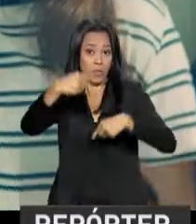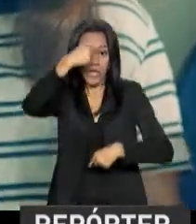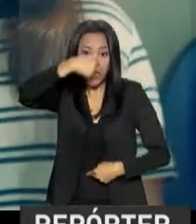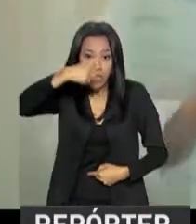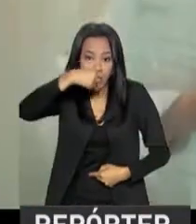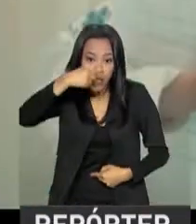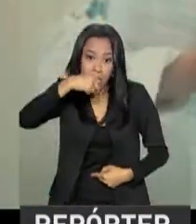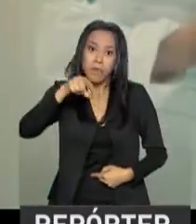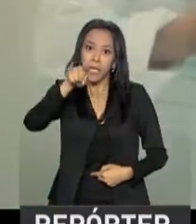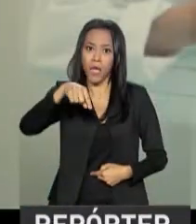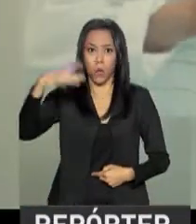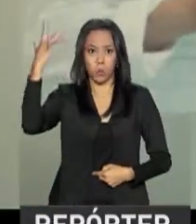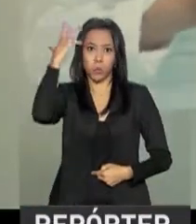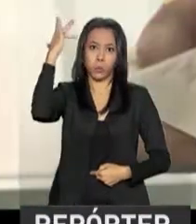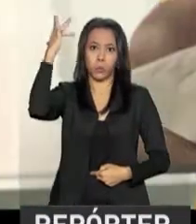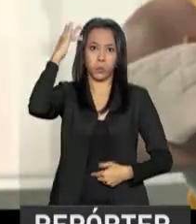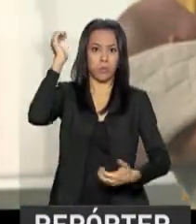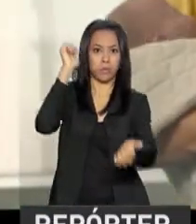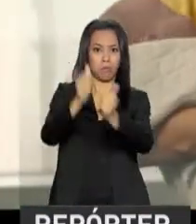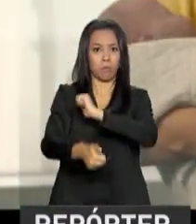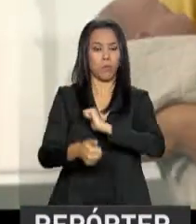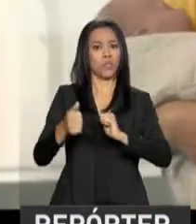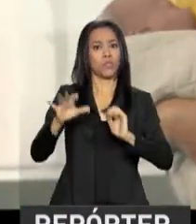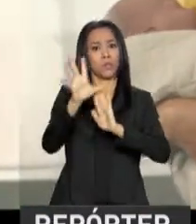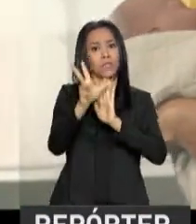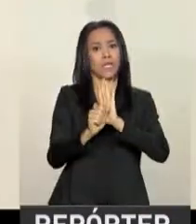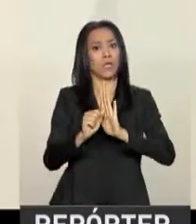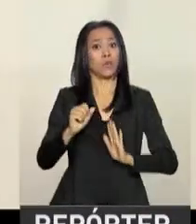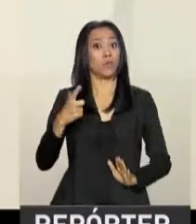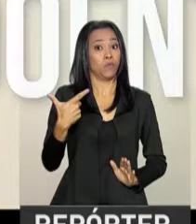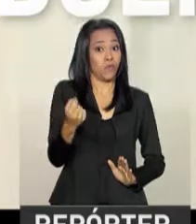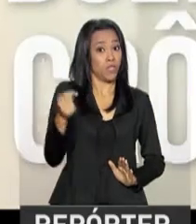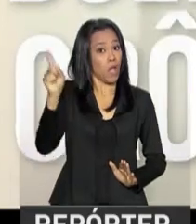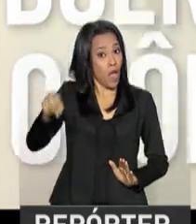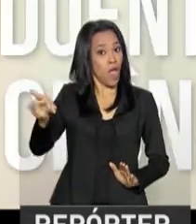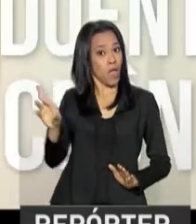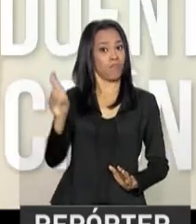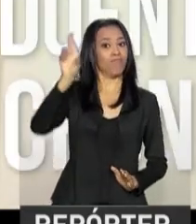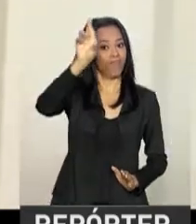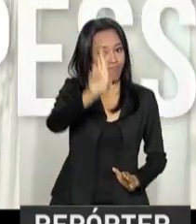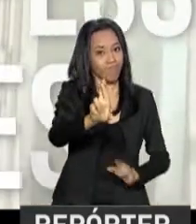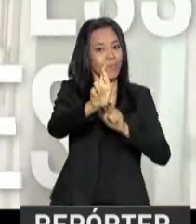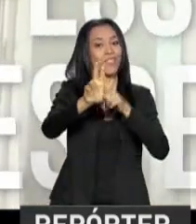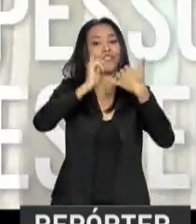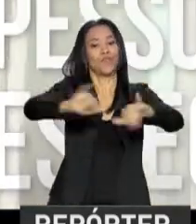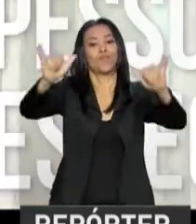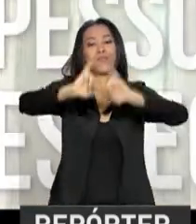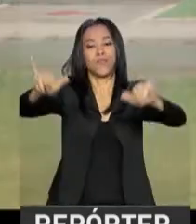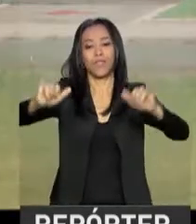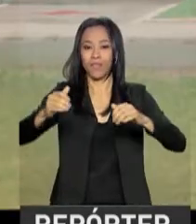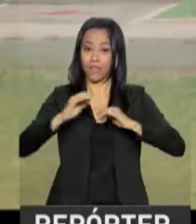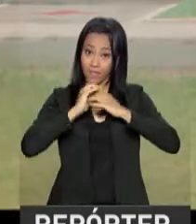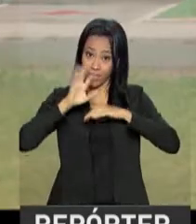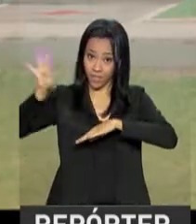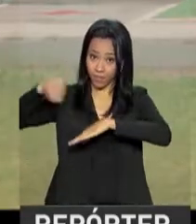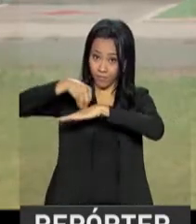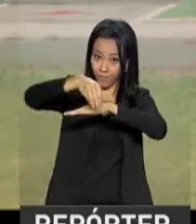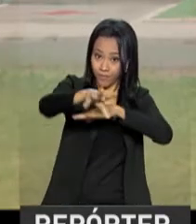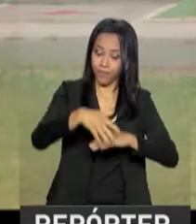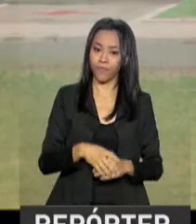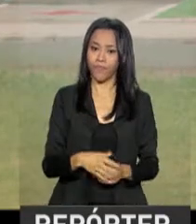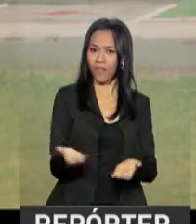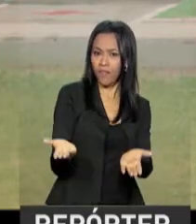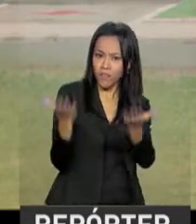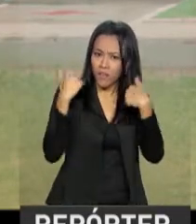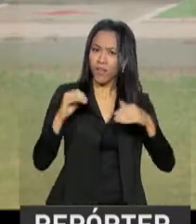atleta do século 20 é personagem da campanha do ministério da saúde neste ano e dá o recado é isso aí é